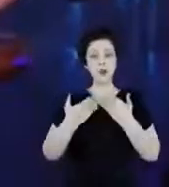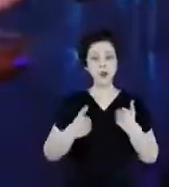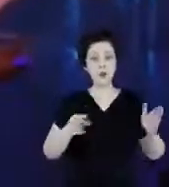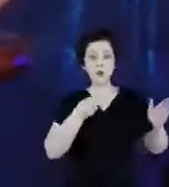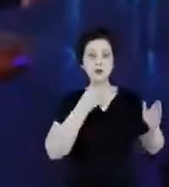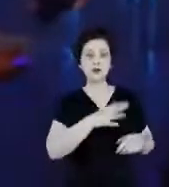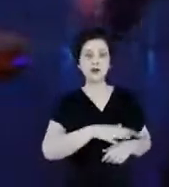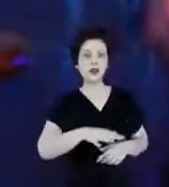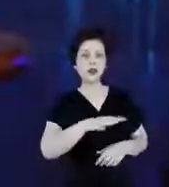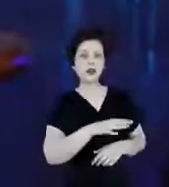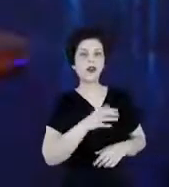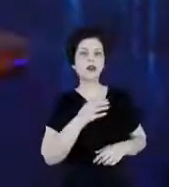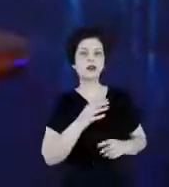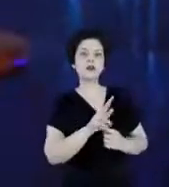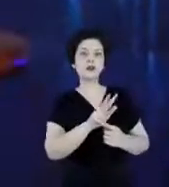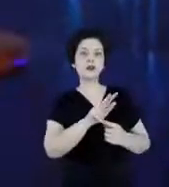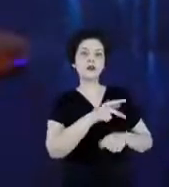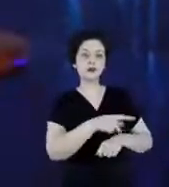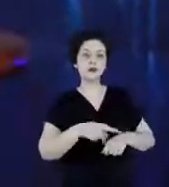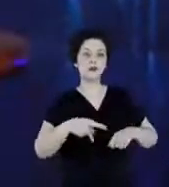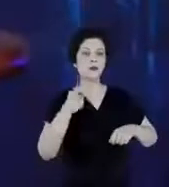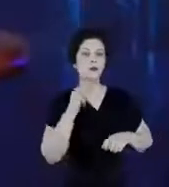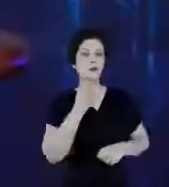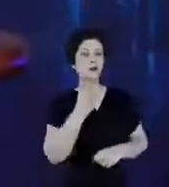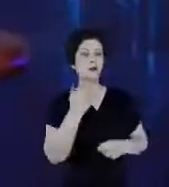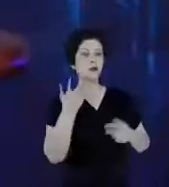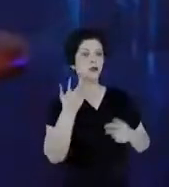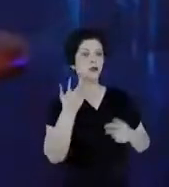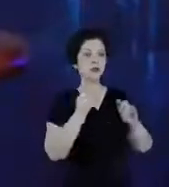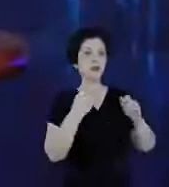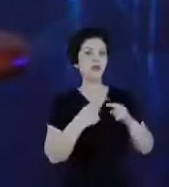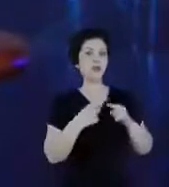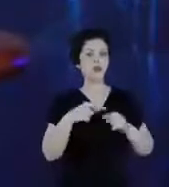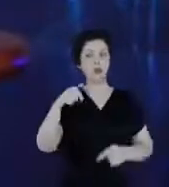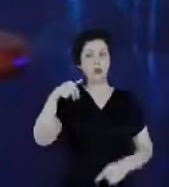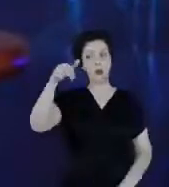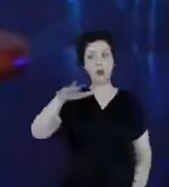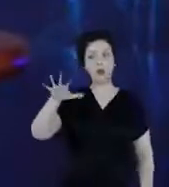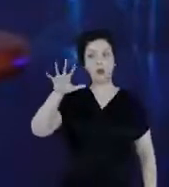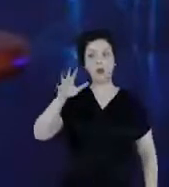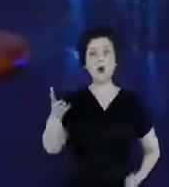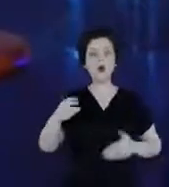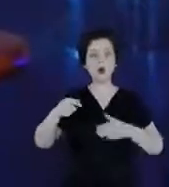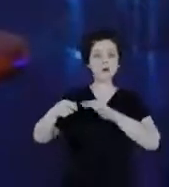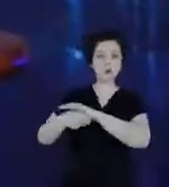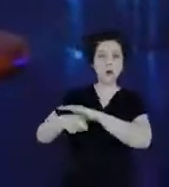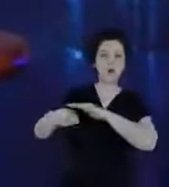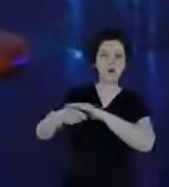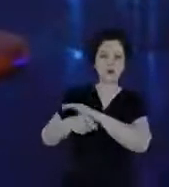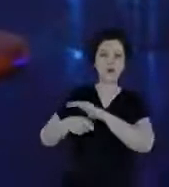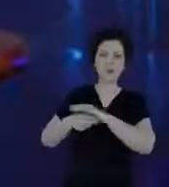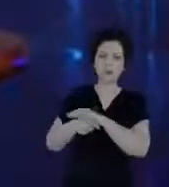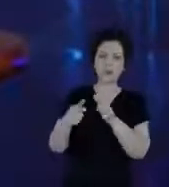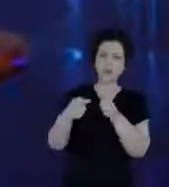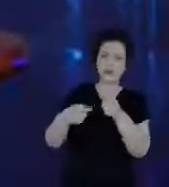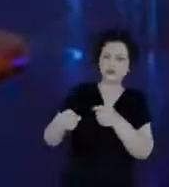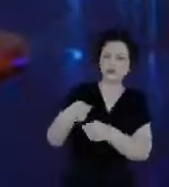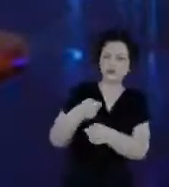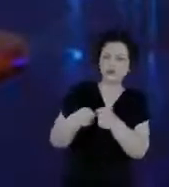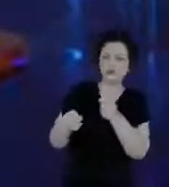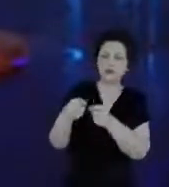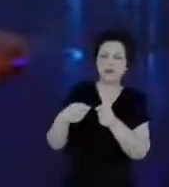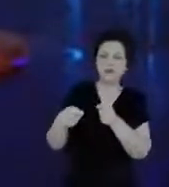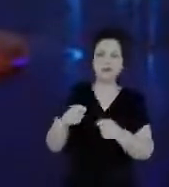das energias renováveis. O que a gente está vendo no Nordeste hoje de investimento, de crescimento econômico, de melhoria do